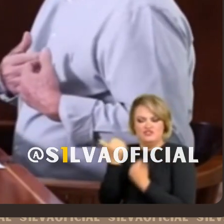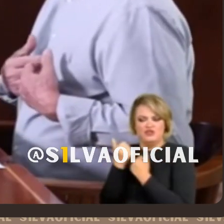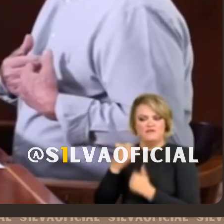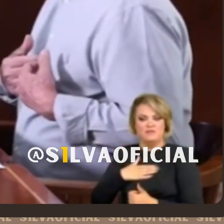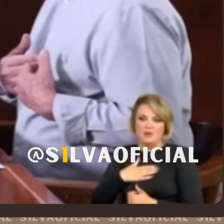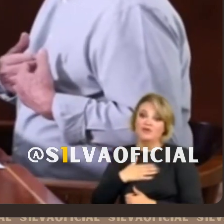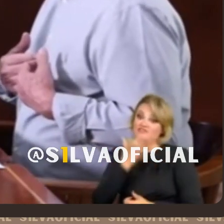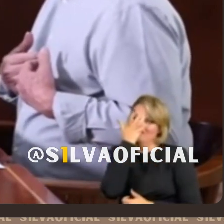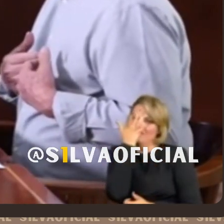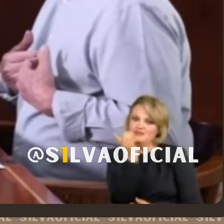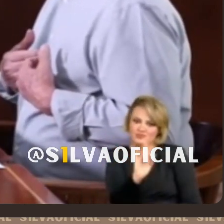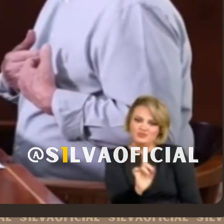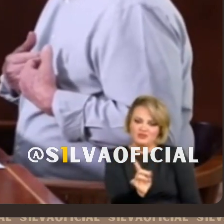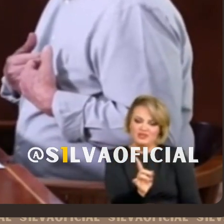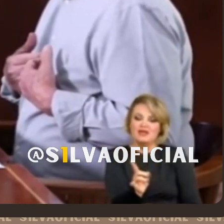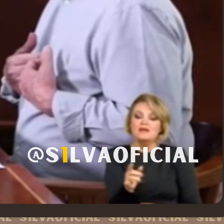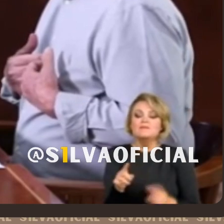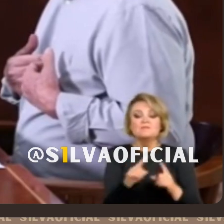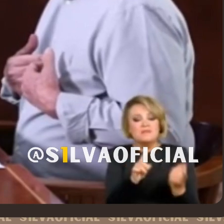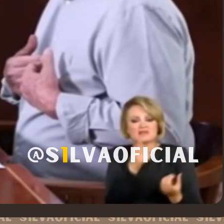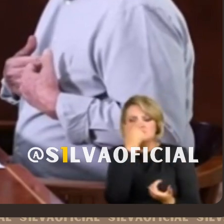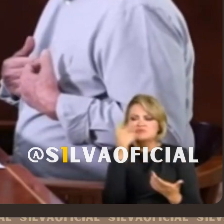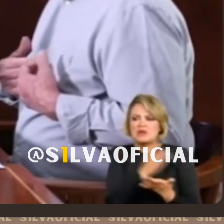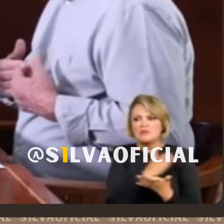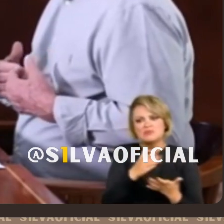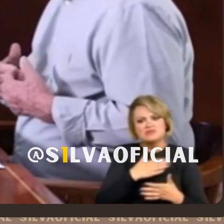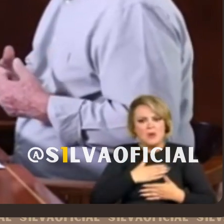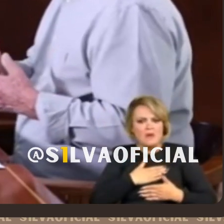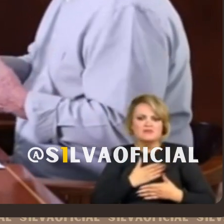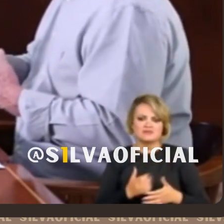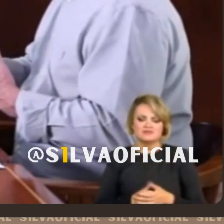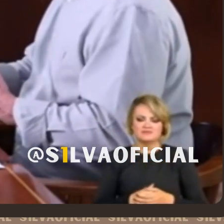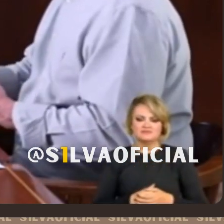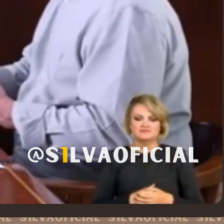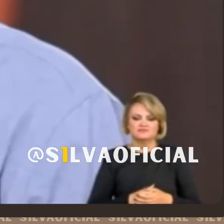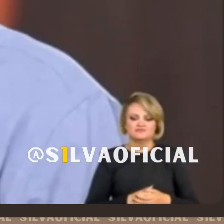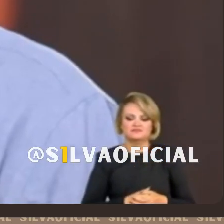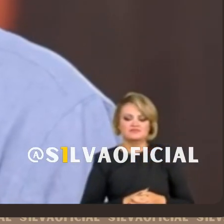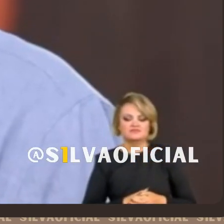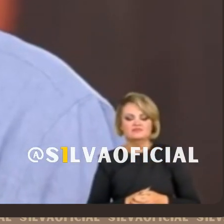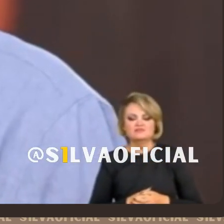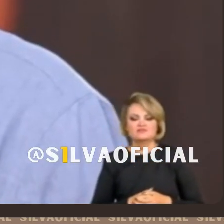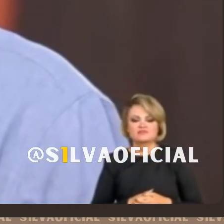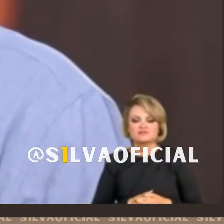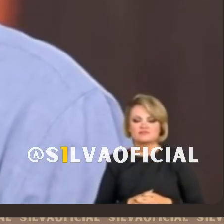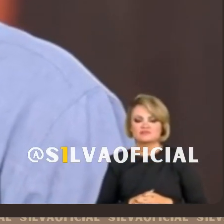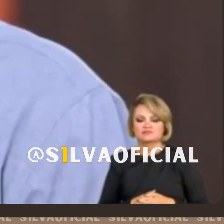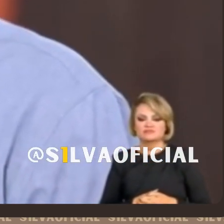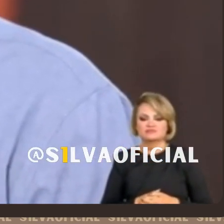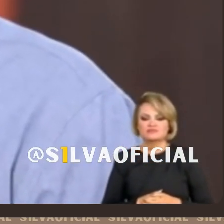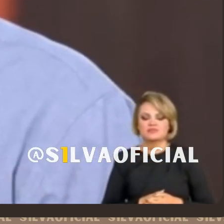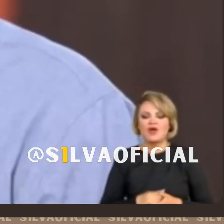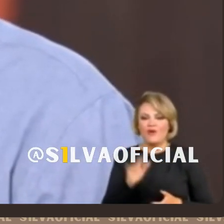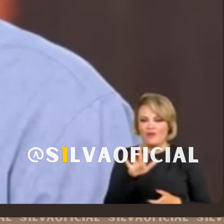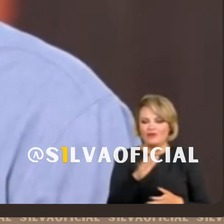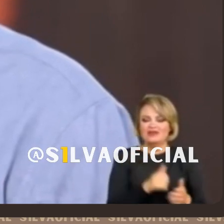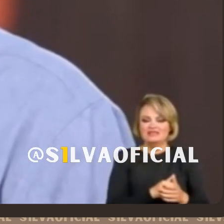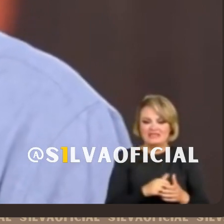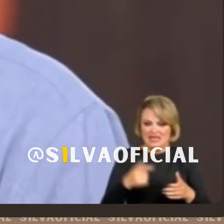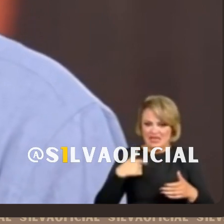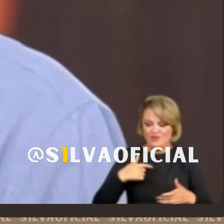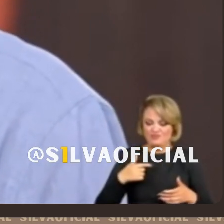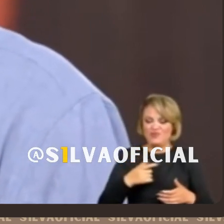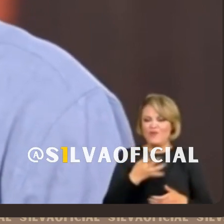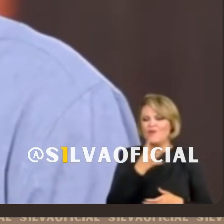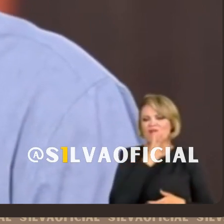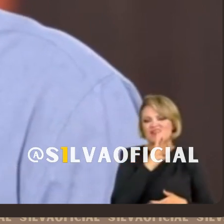isso é real. Olha, precisa de uma ajuda, né? Quem nasceu dentro de uma fábrica como eu, sabe, a partir dos 13